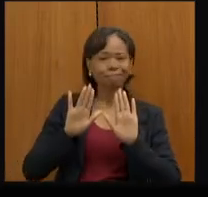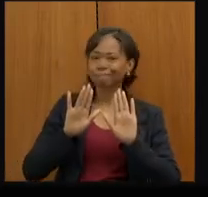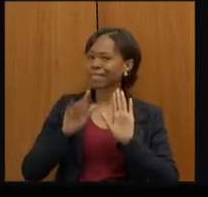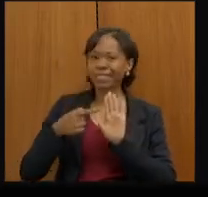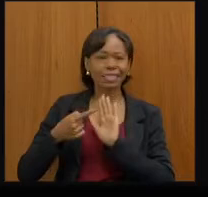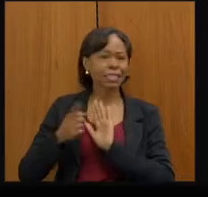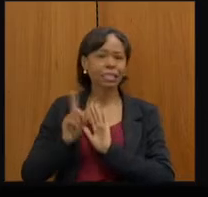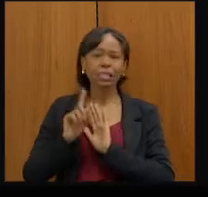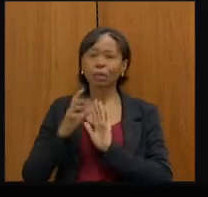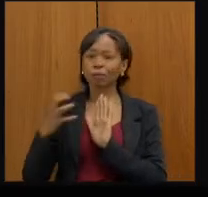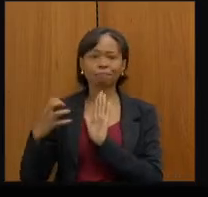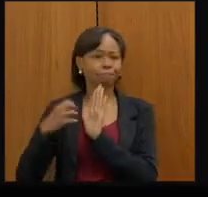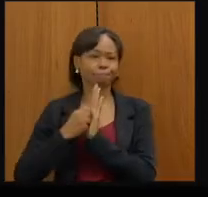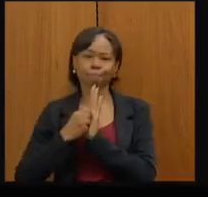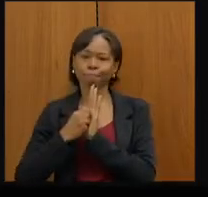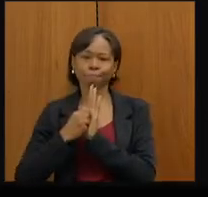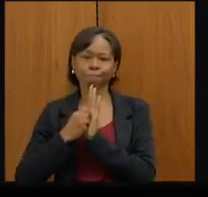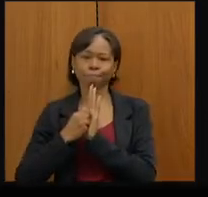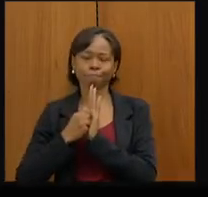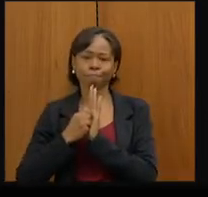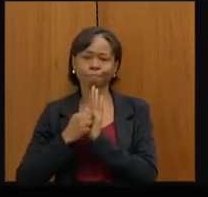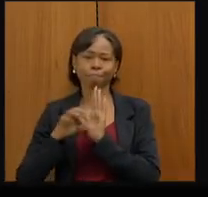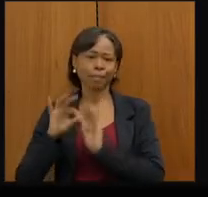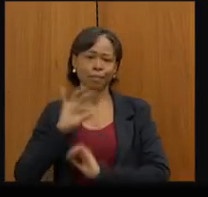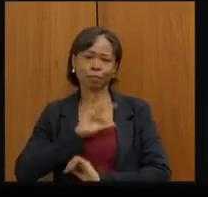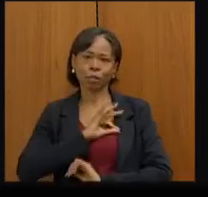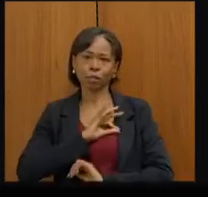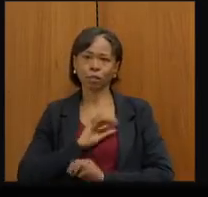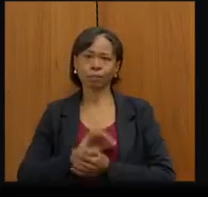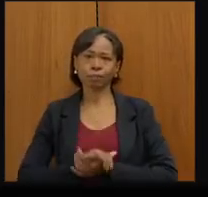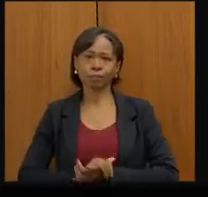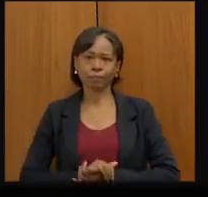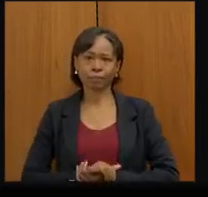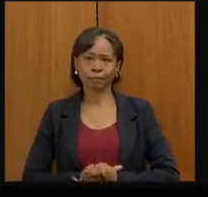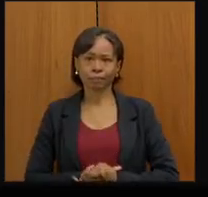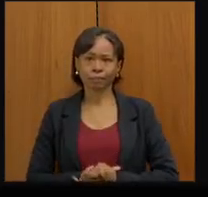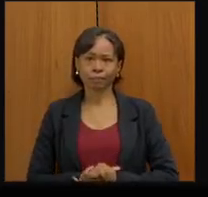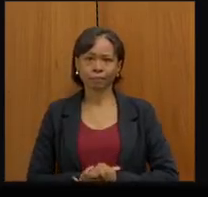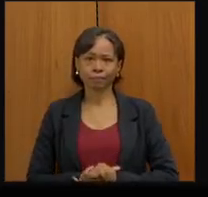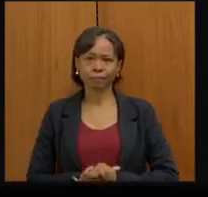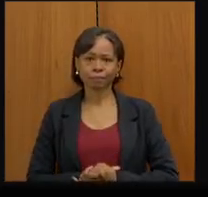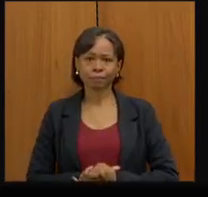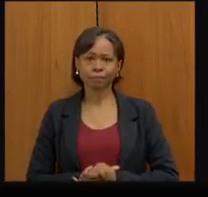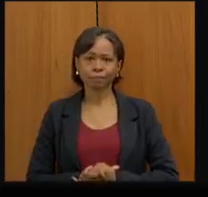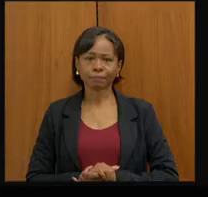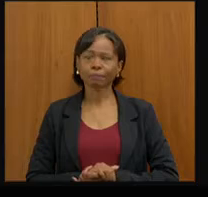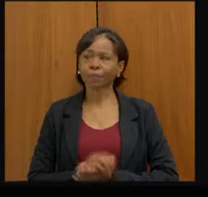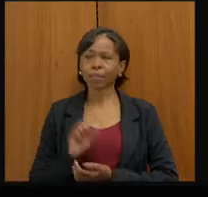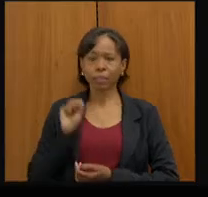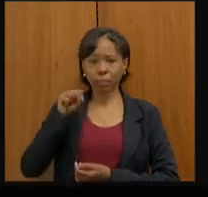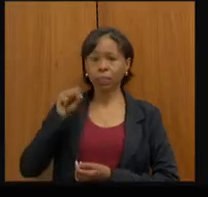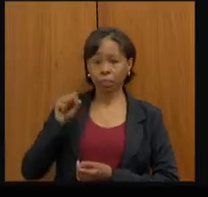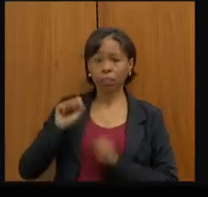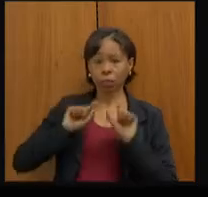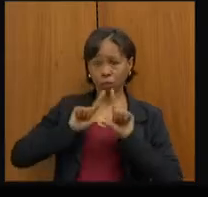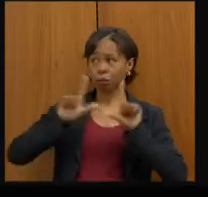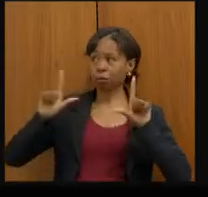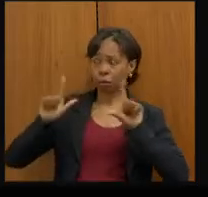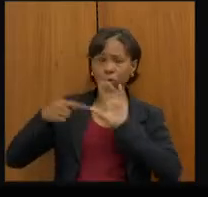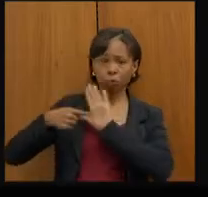e É sim Doutora Patrícia Oi tá na tela do feminicídio em Minas Gerais